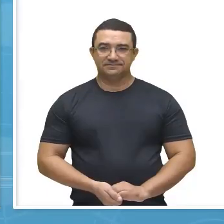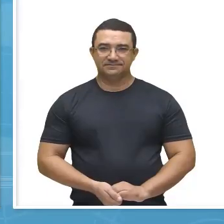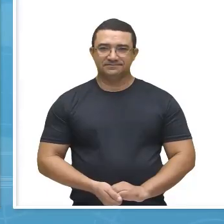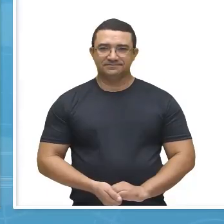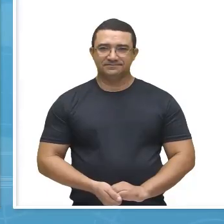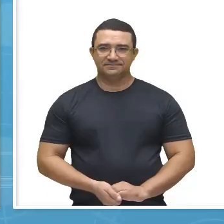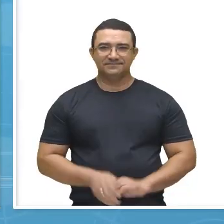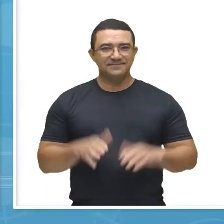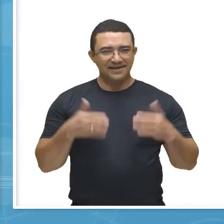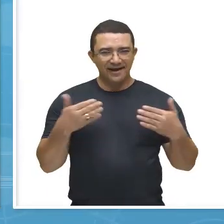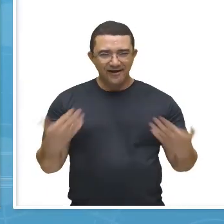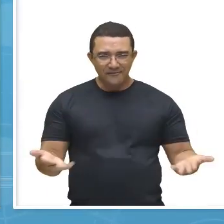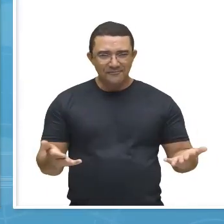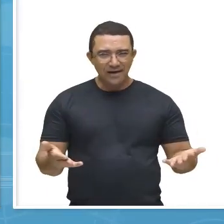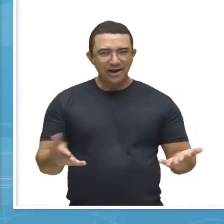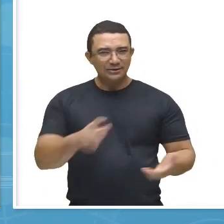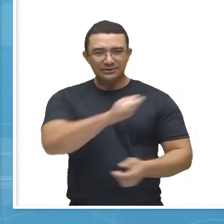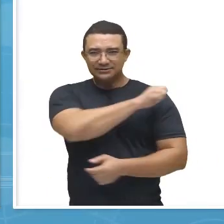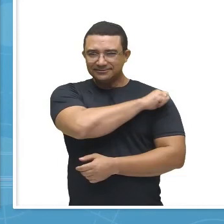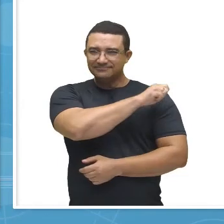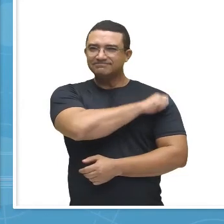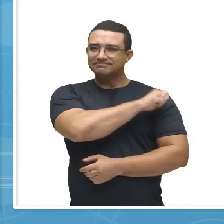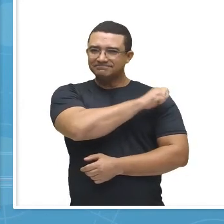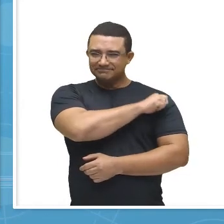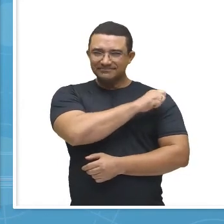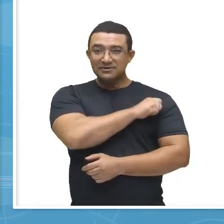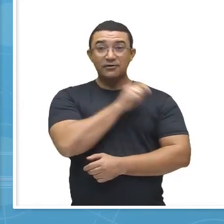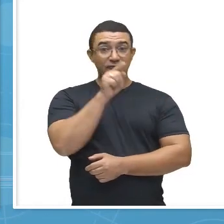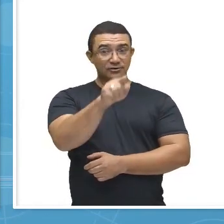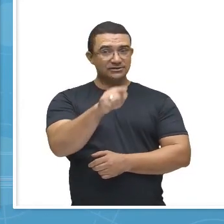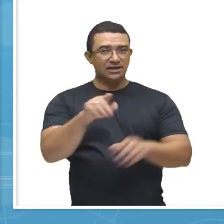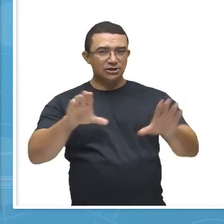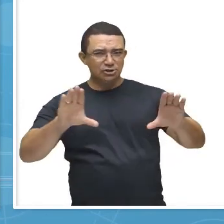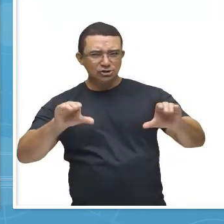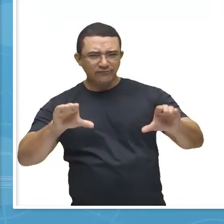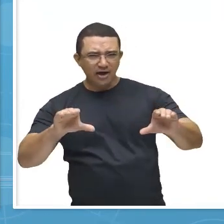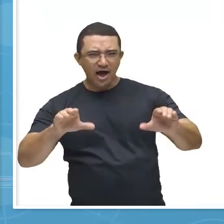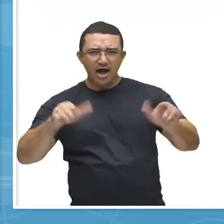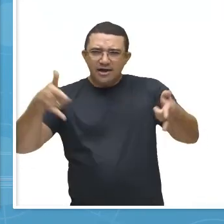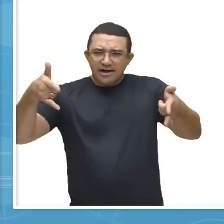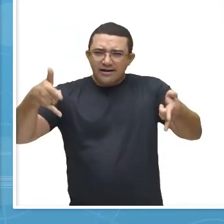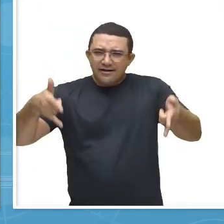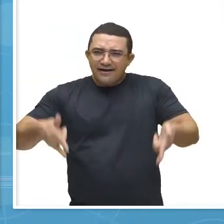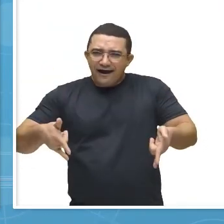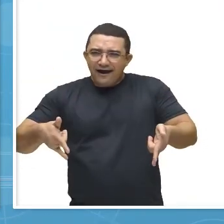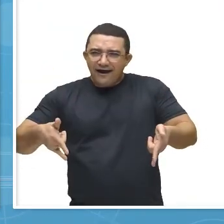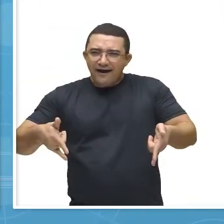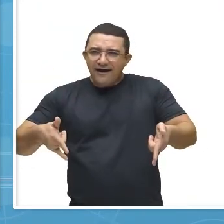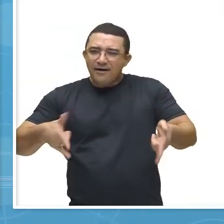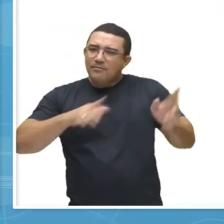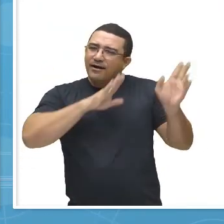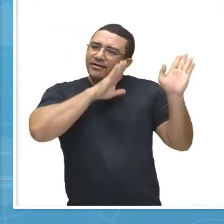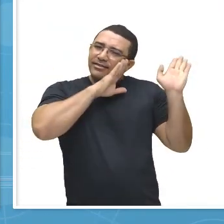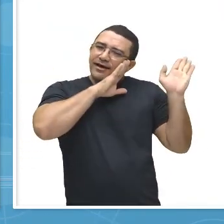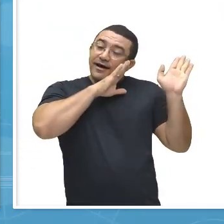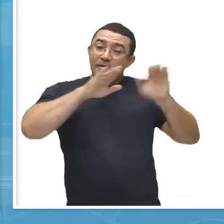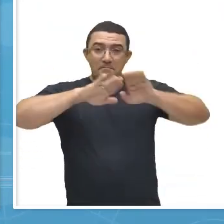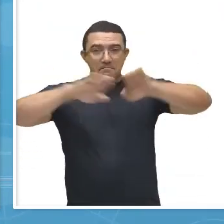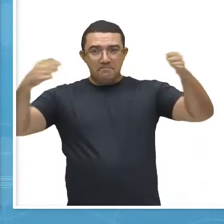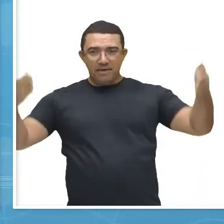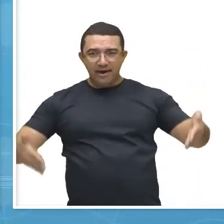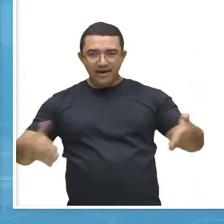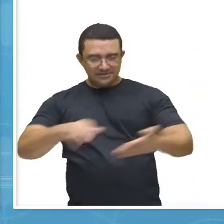Então, gente bonita que está me acompanhando, você que está aí no sofá, na cama, né, na mesa,